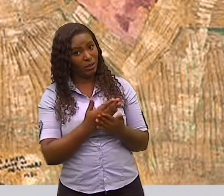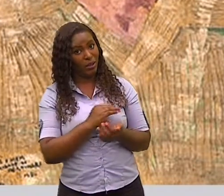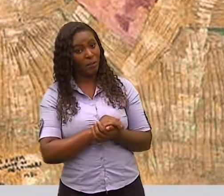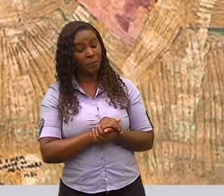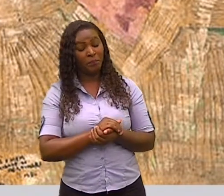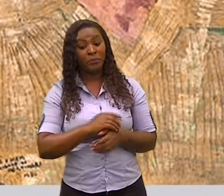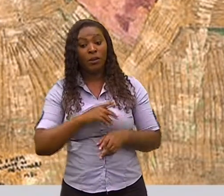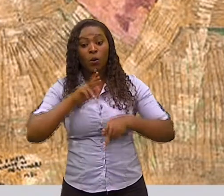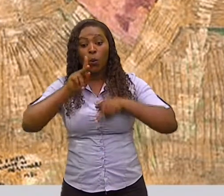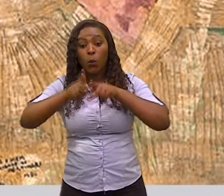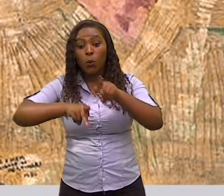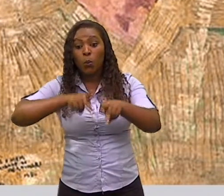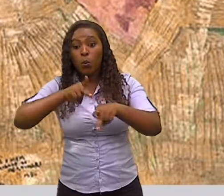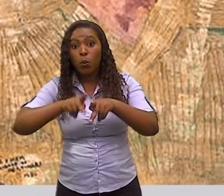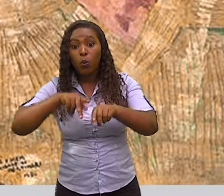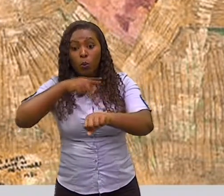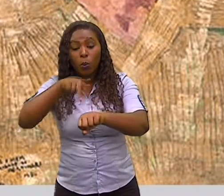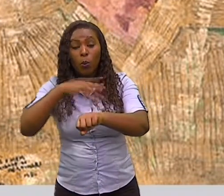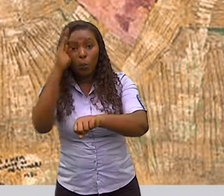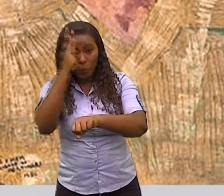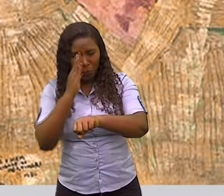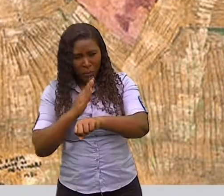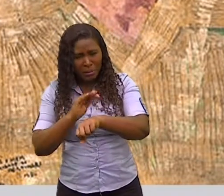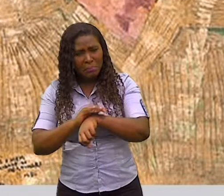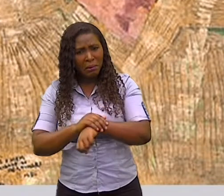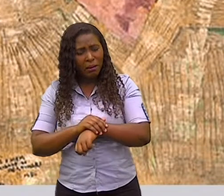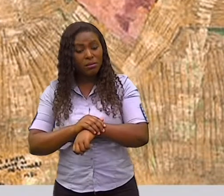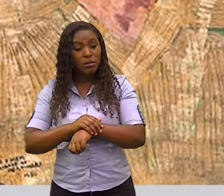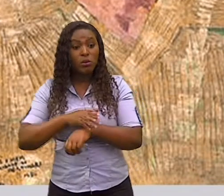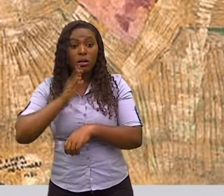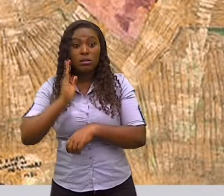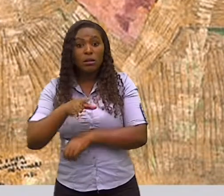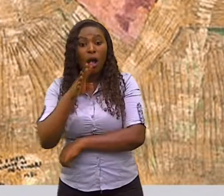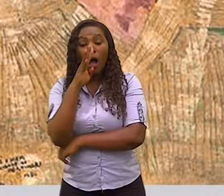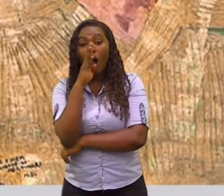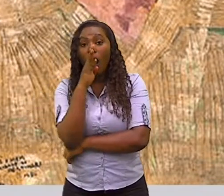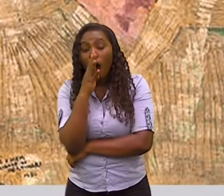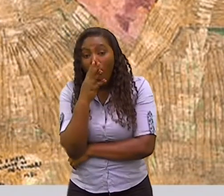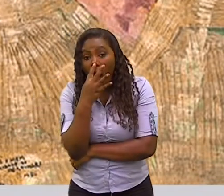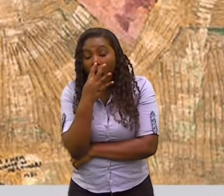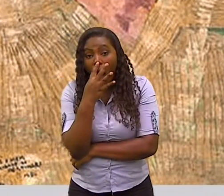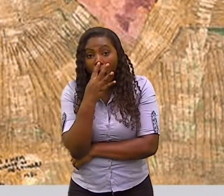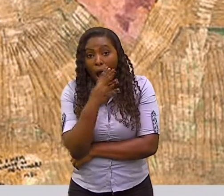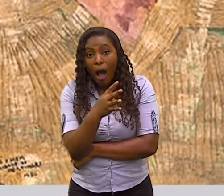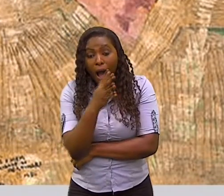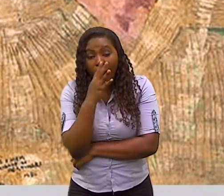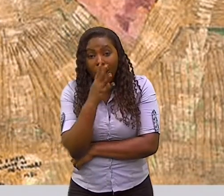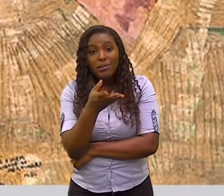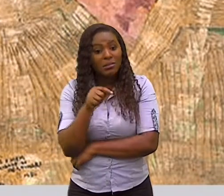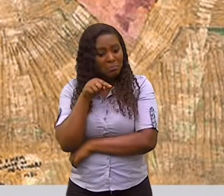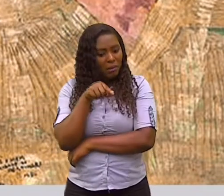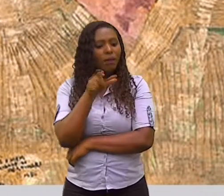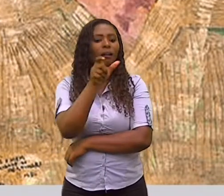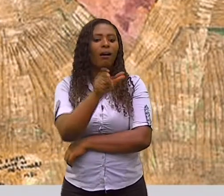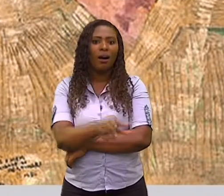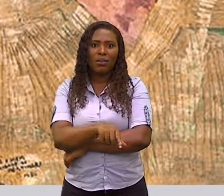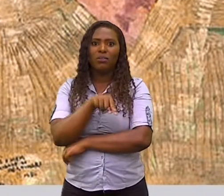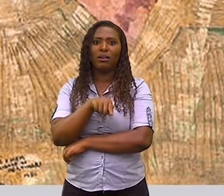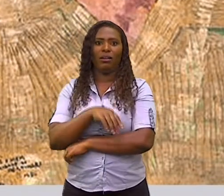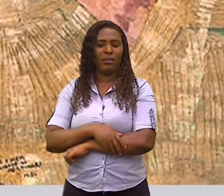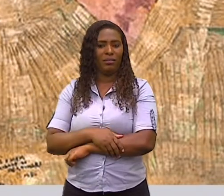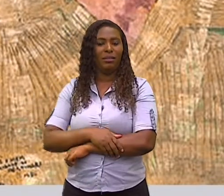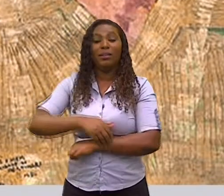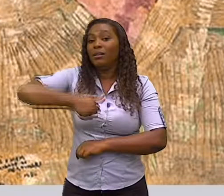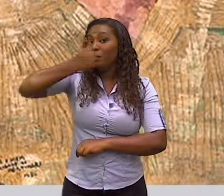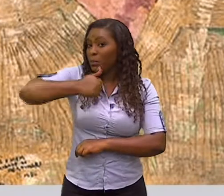seja, ele saiu desde pequenininho. A primeira pintura de Portinari foi na capela da sua